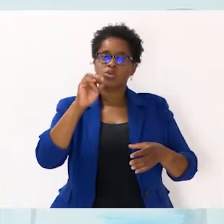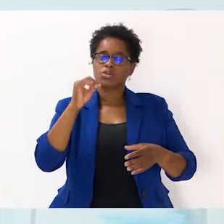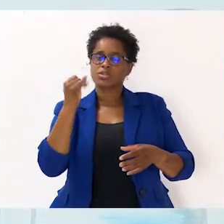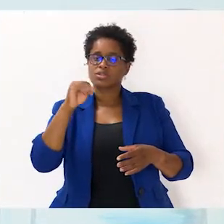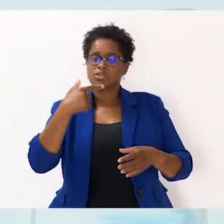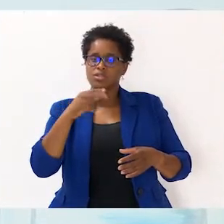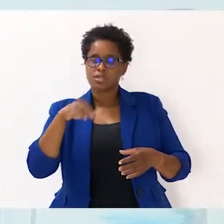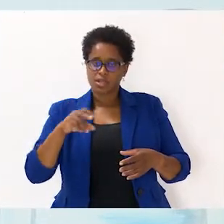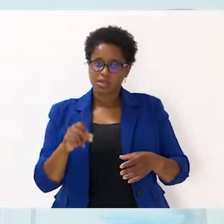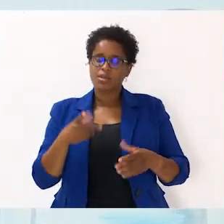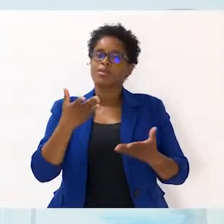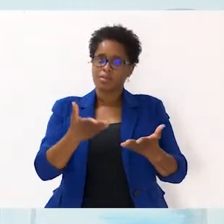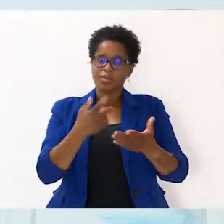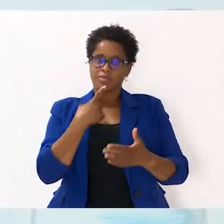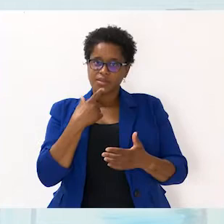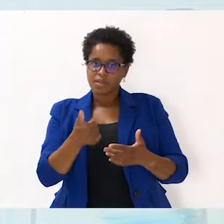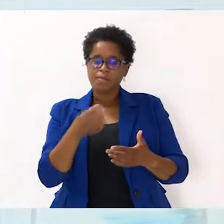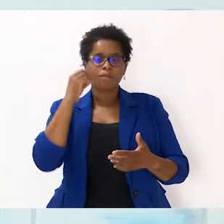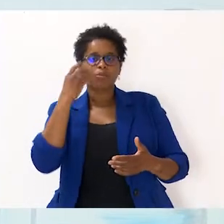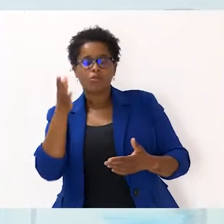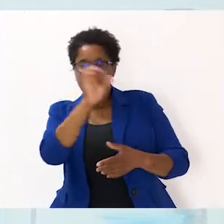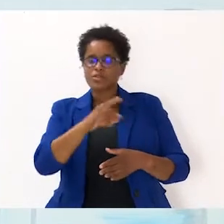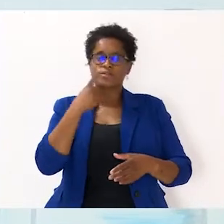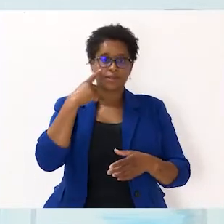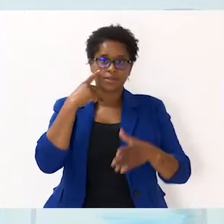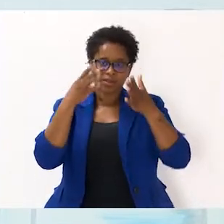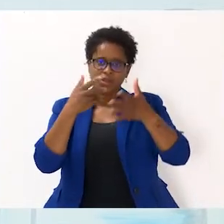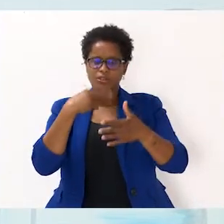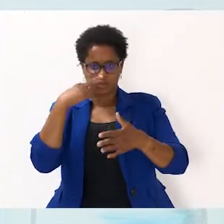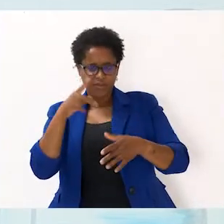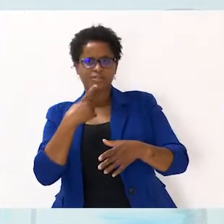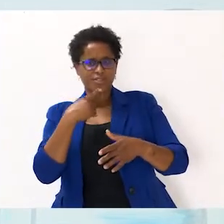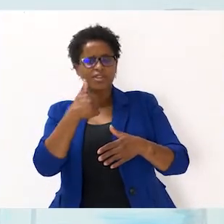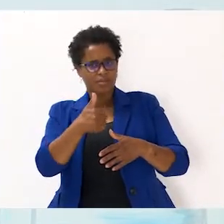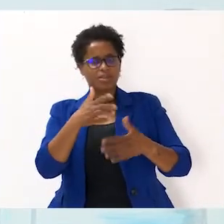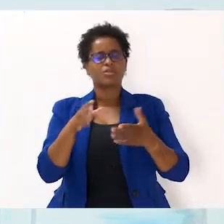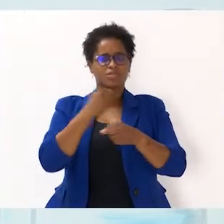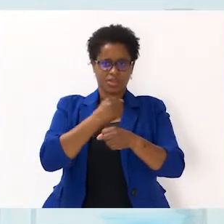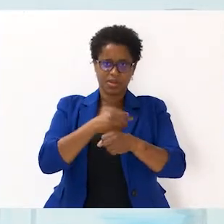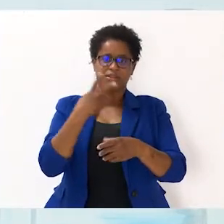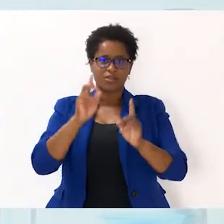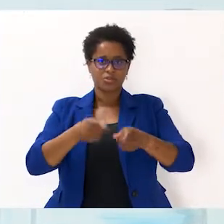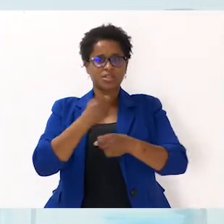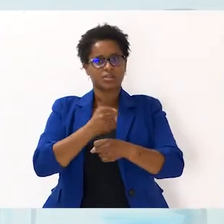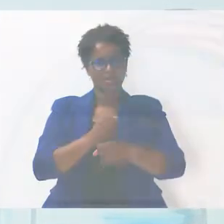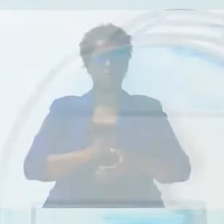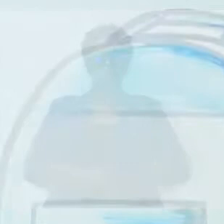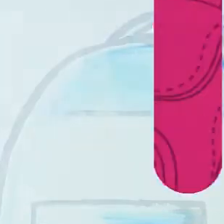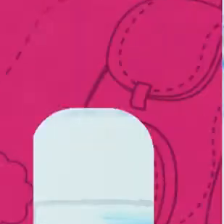Bom? Bem, então, como estiveram atentos, eu vou testar o vosso conhecimento com exercícios. Vamos ao